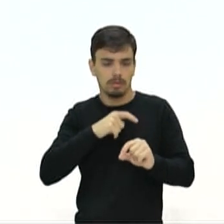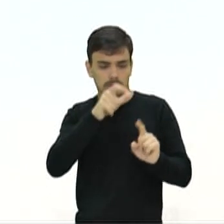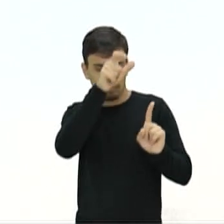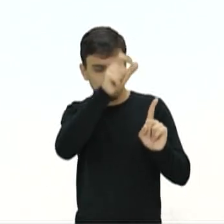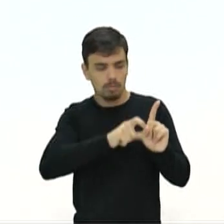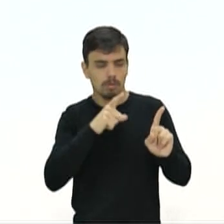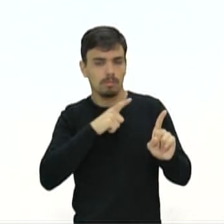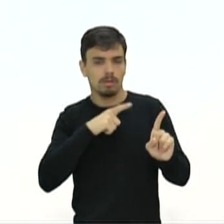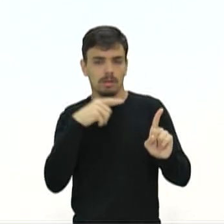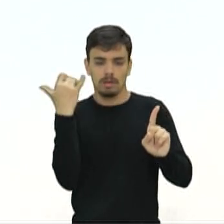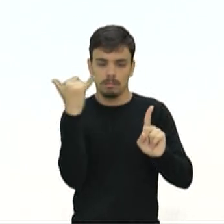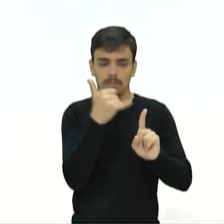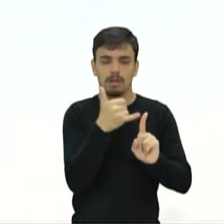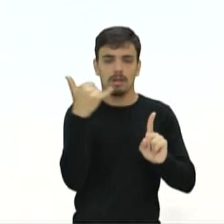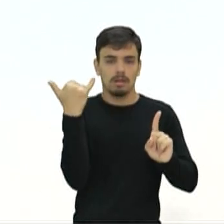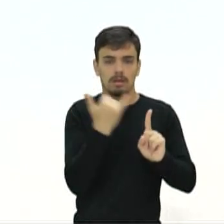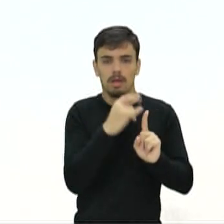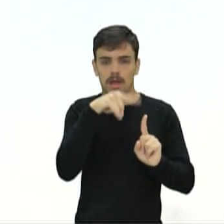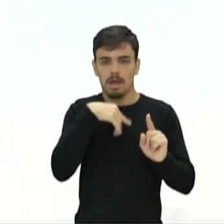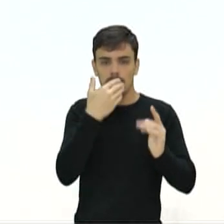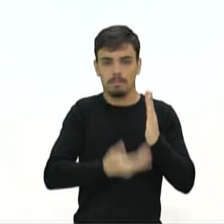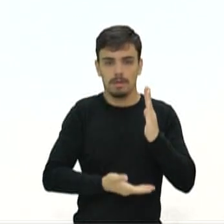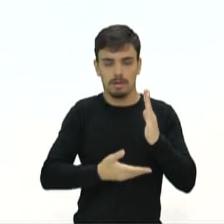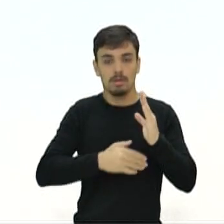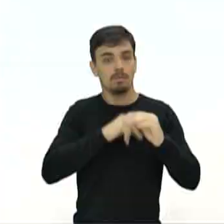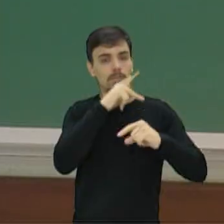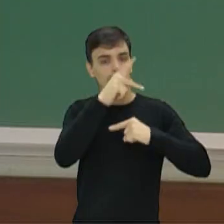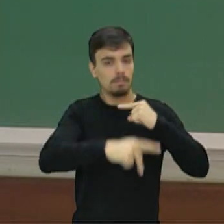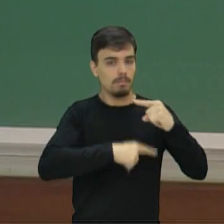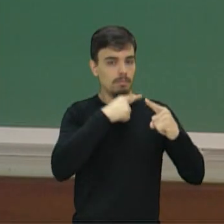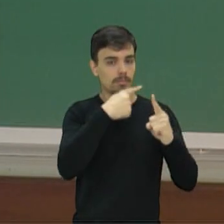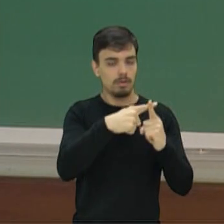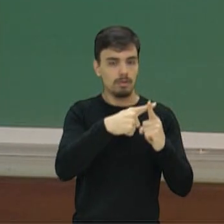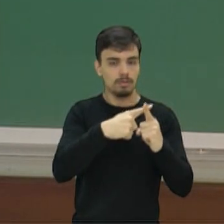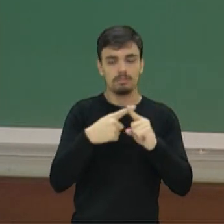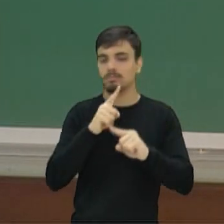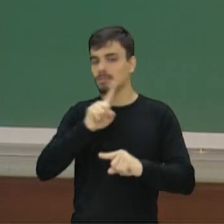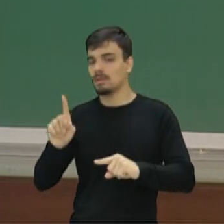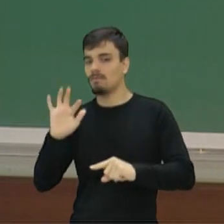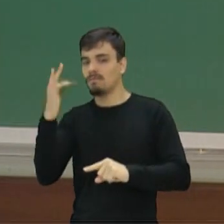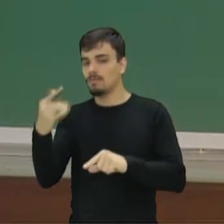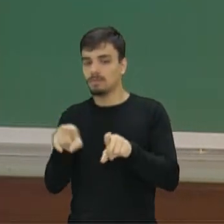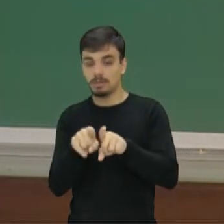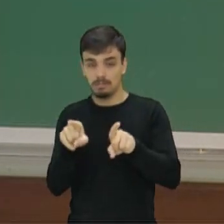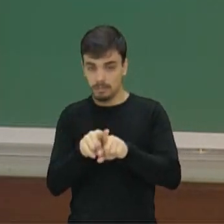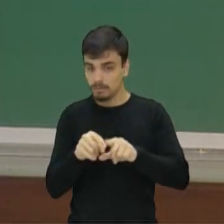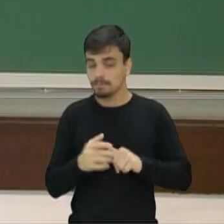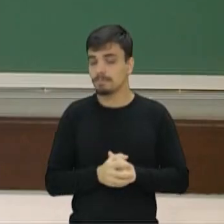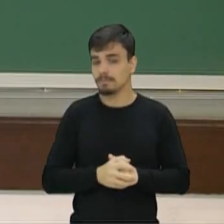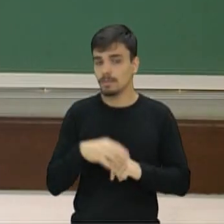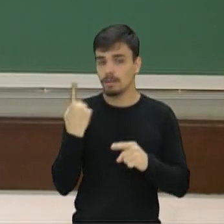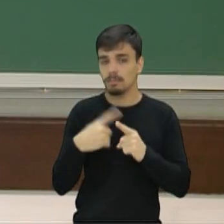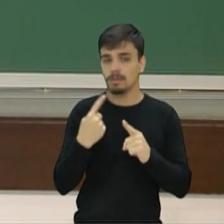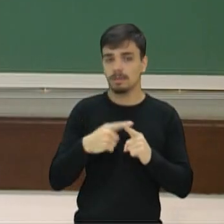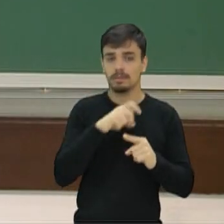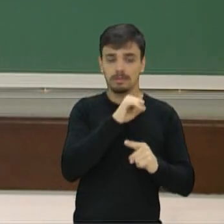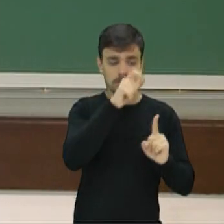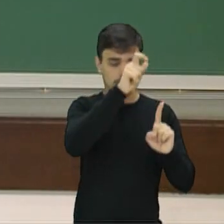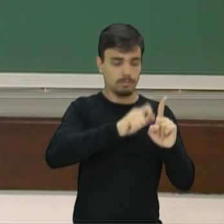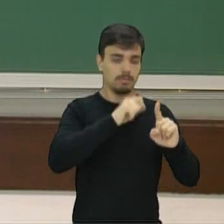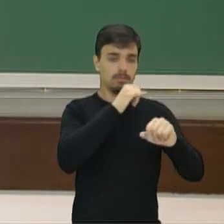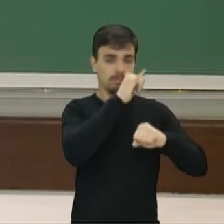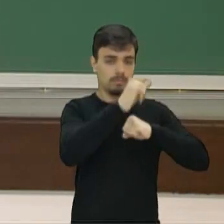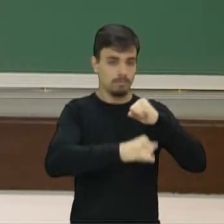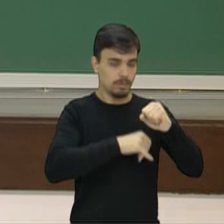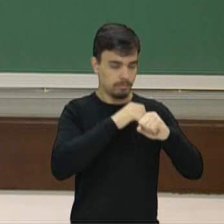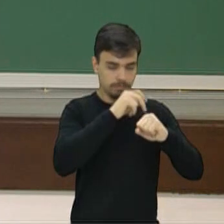um corpo que perdeu prótons. Isso é verdade? Não, pessoal, isso é falso. Um corpo carregado, ele é um corpo